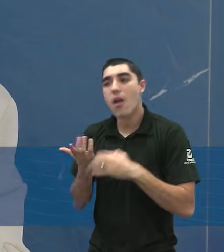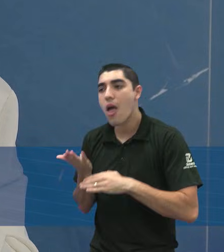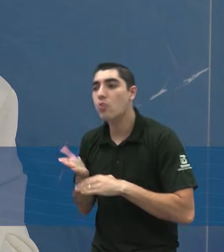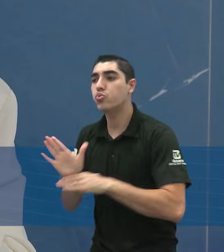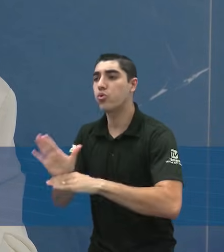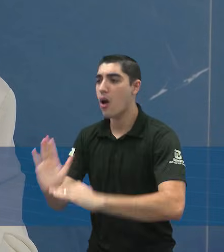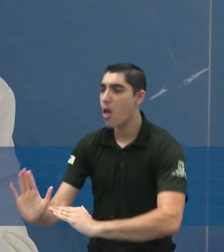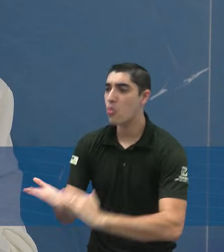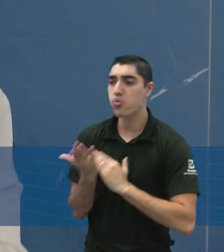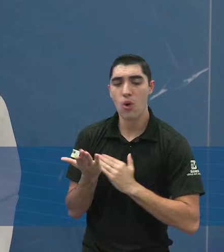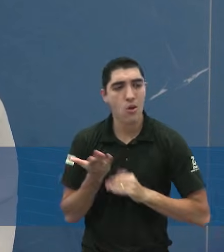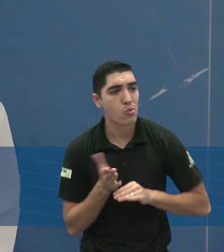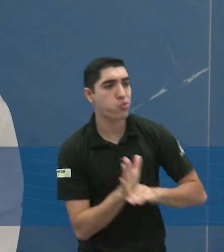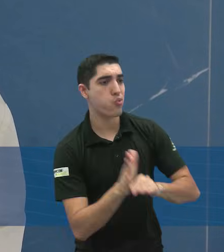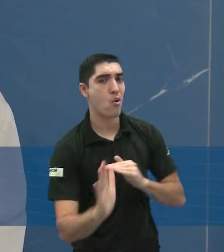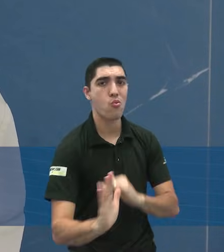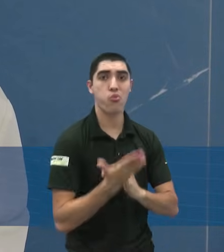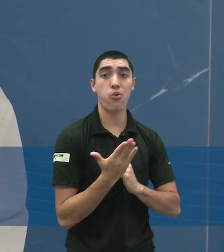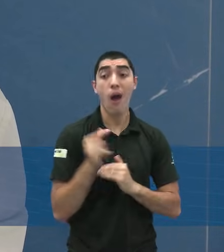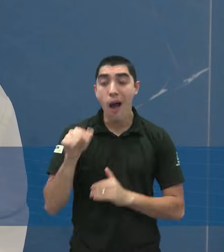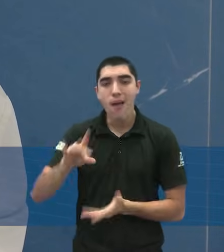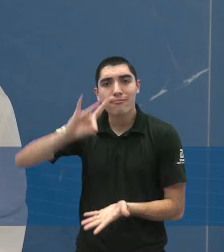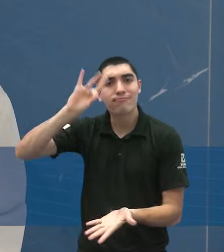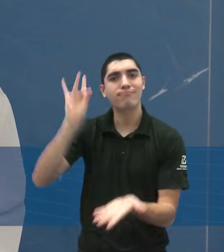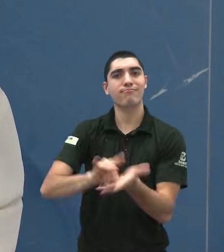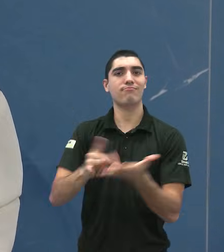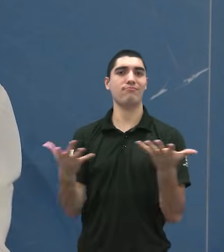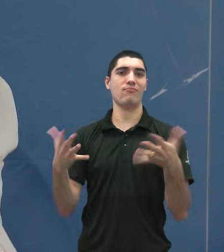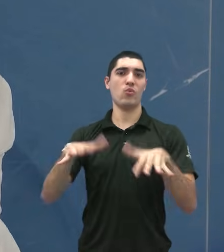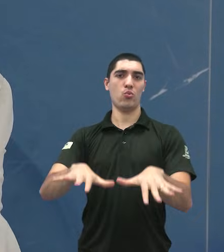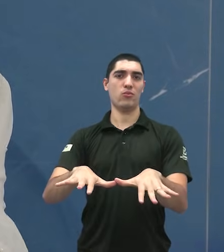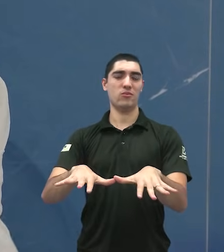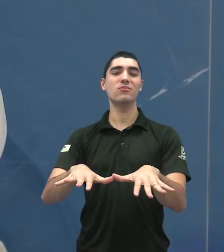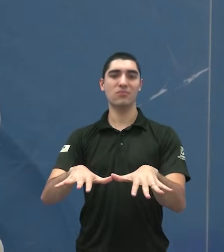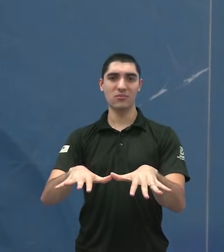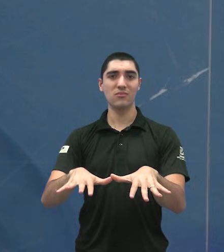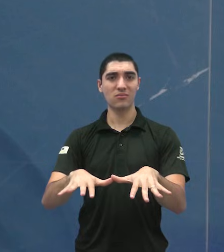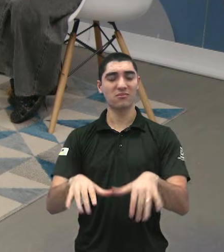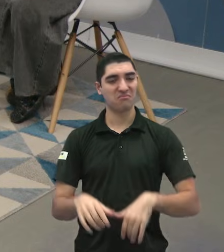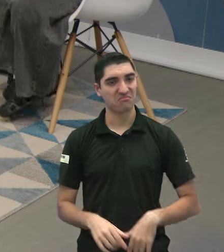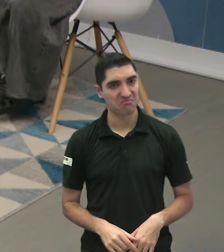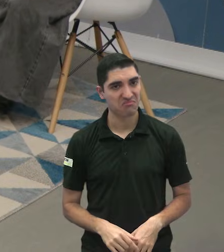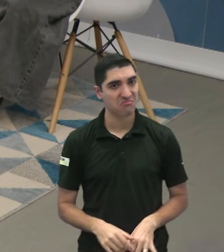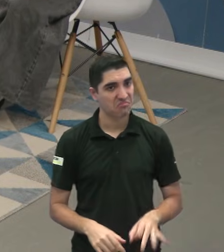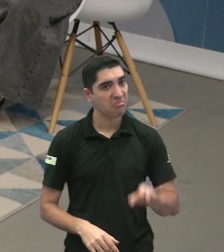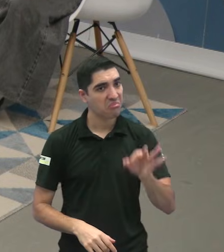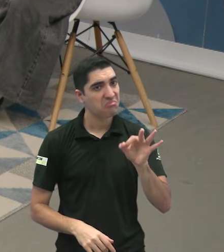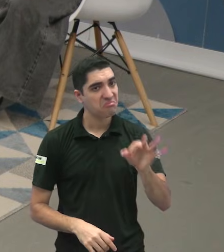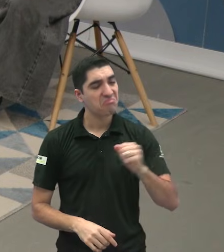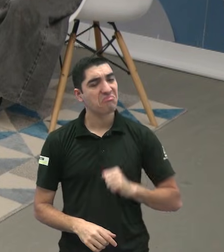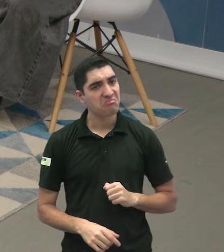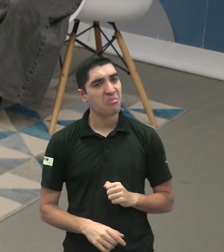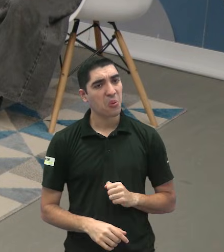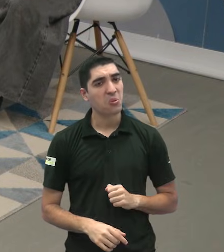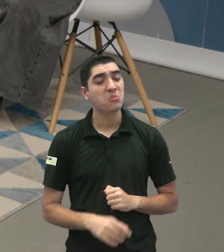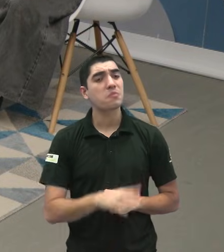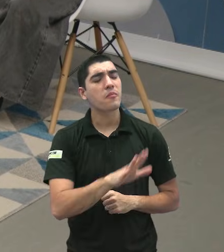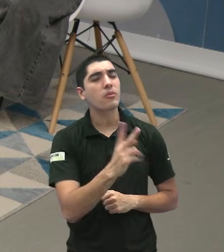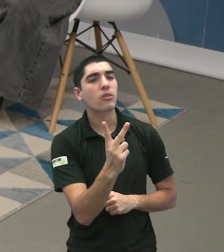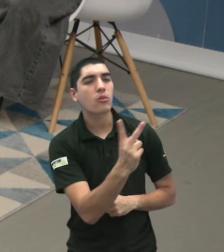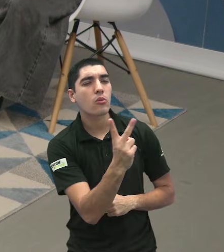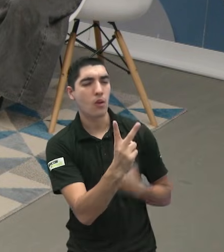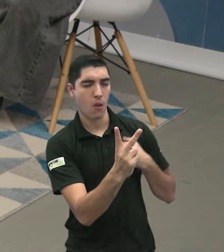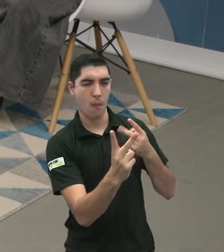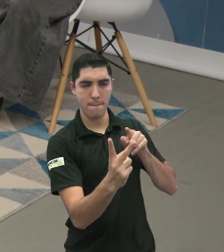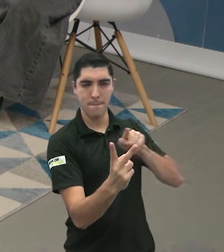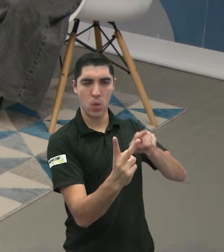incluído. É a verdadeira inclusão, né? Com certeza, com certeza. Para vocês duas, eu quero